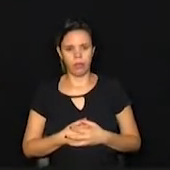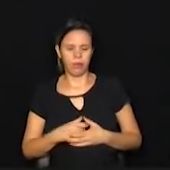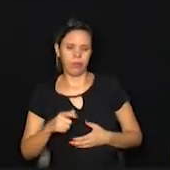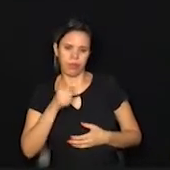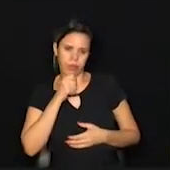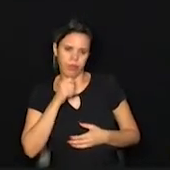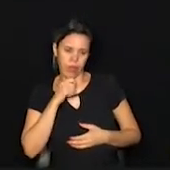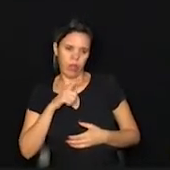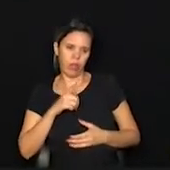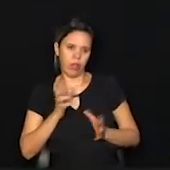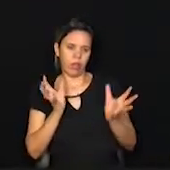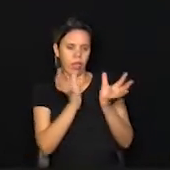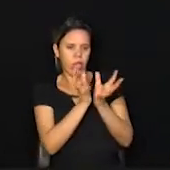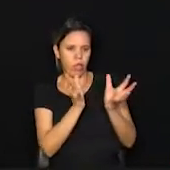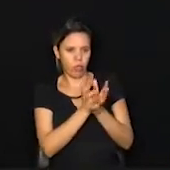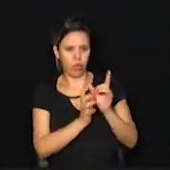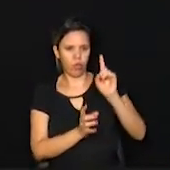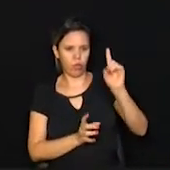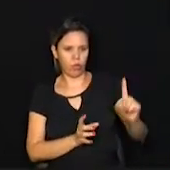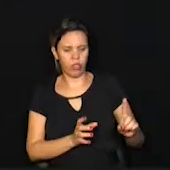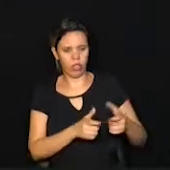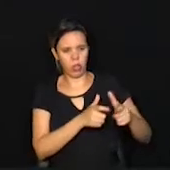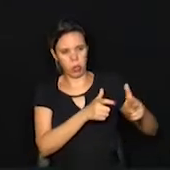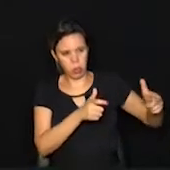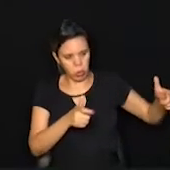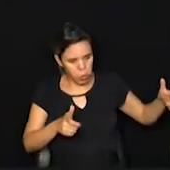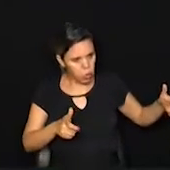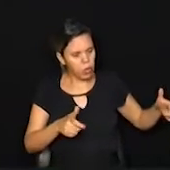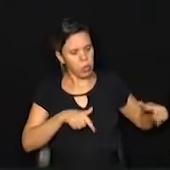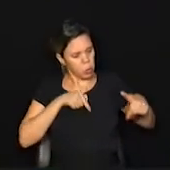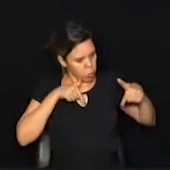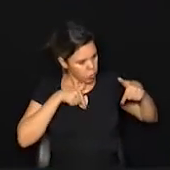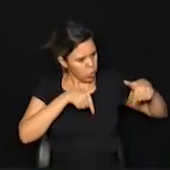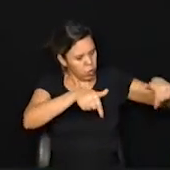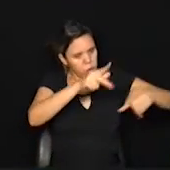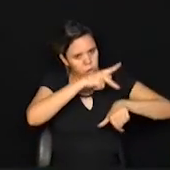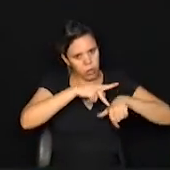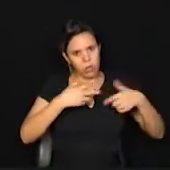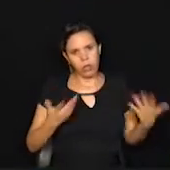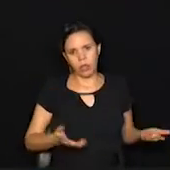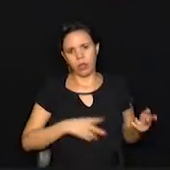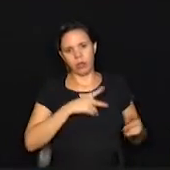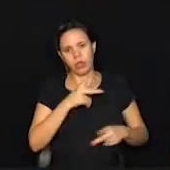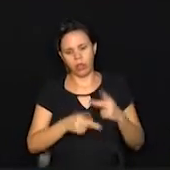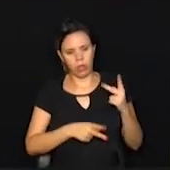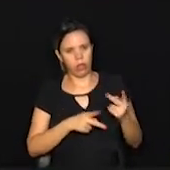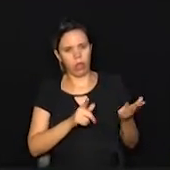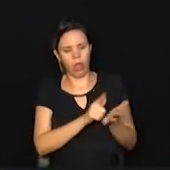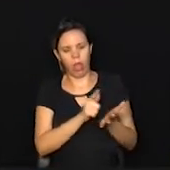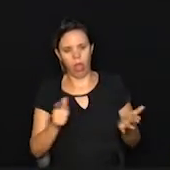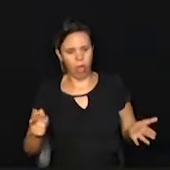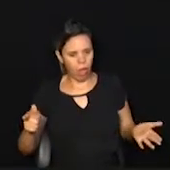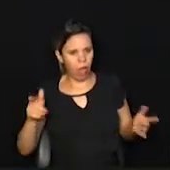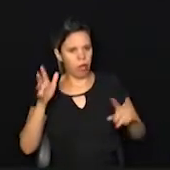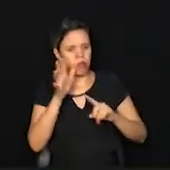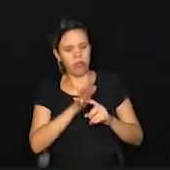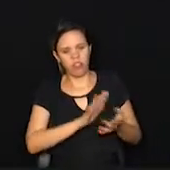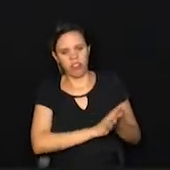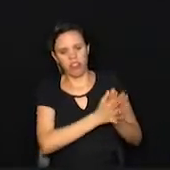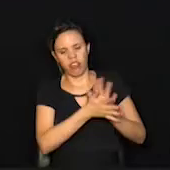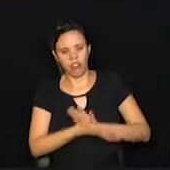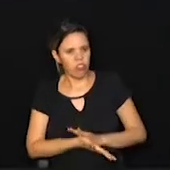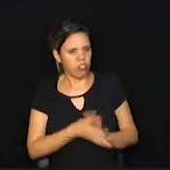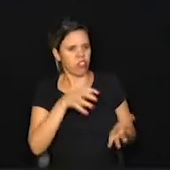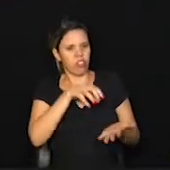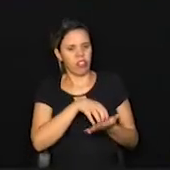existe uma extrema-direita atuando no país muito ativamente é porque tem atentados da banca de jornais têm atentados à